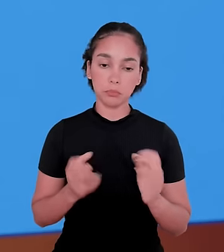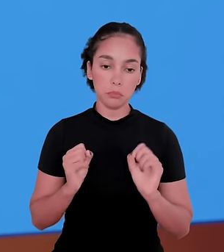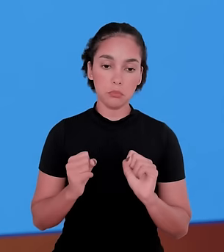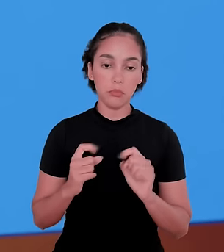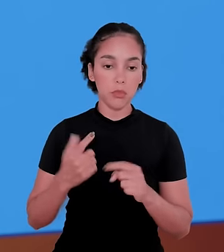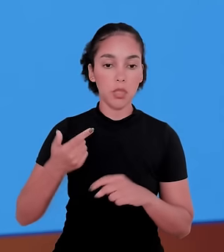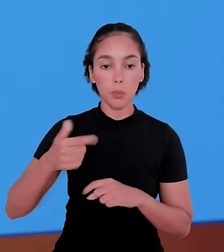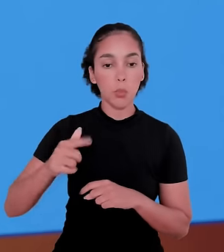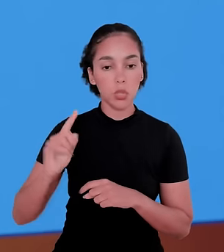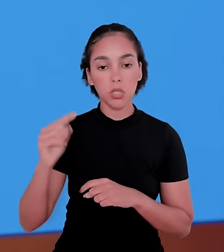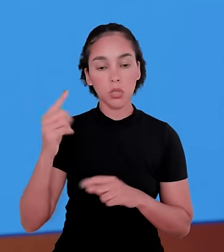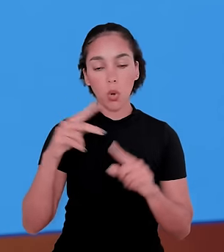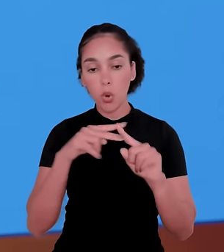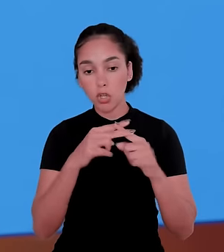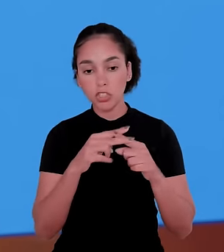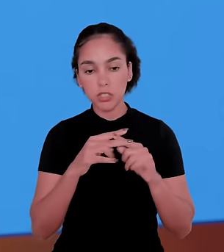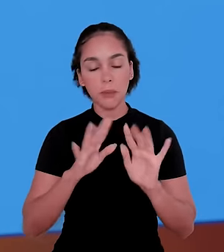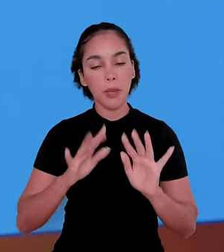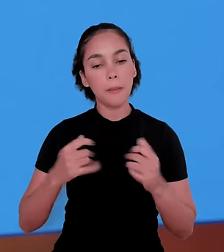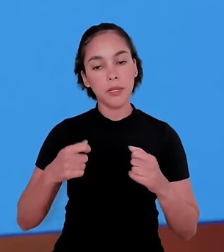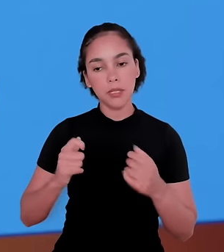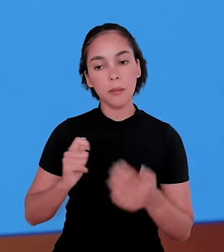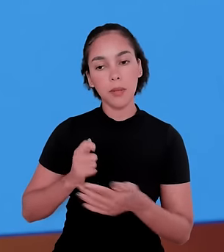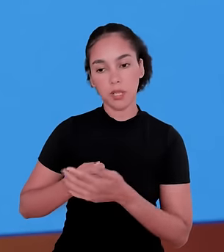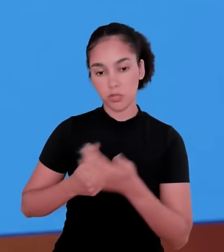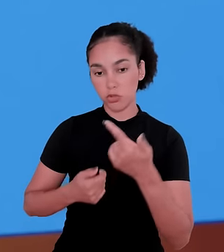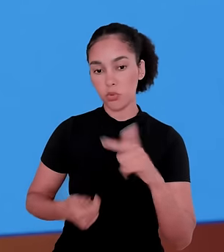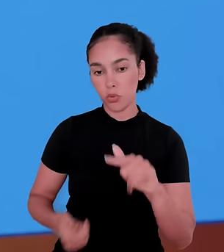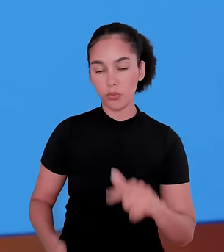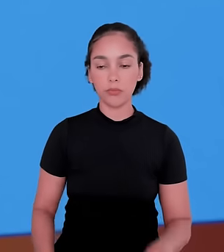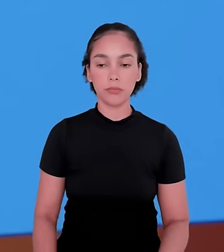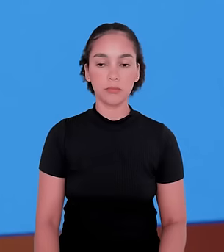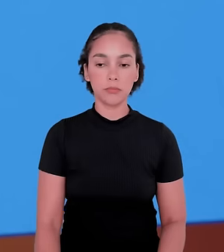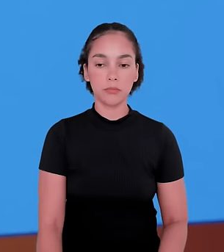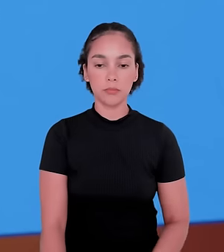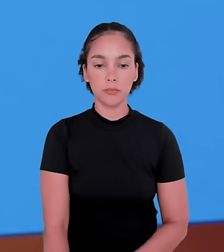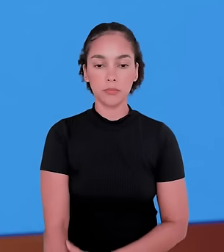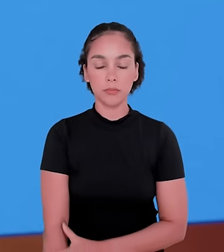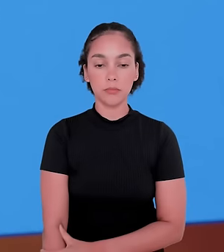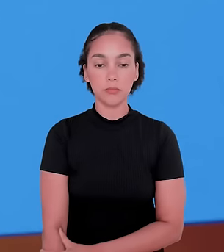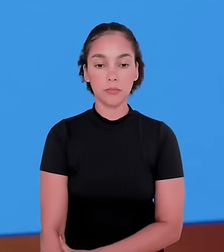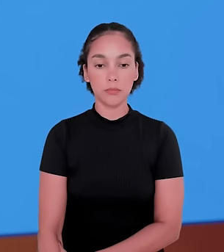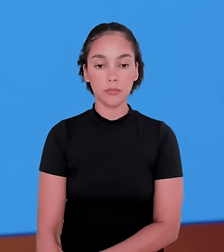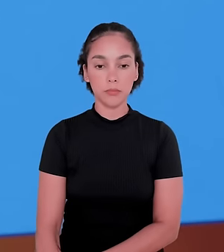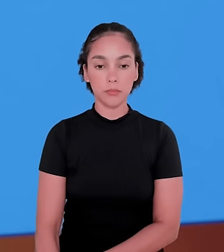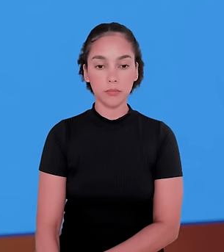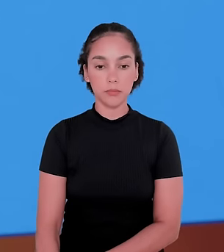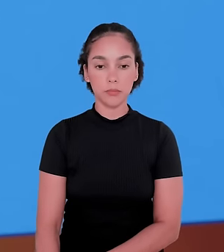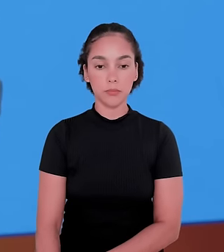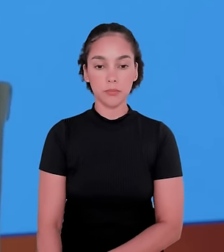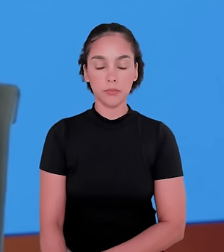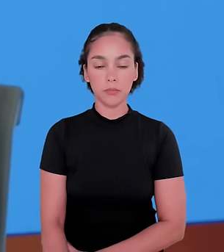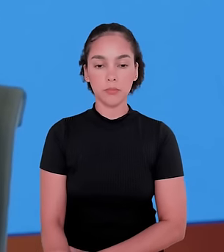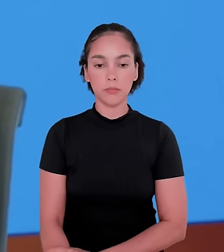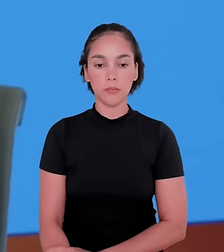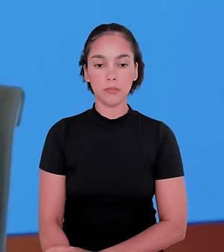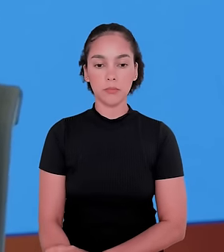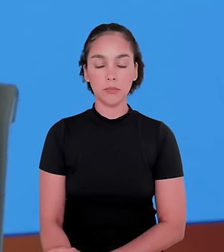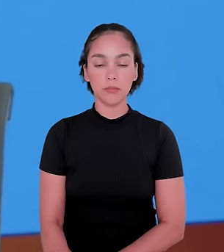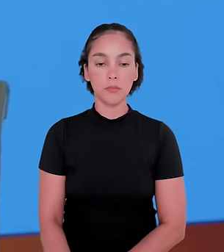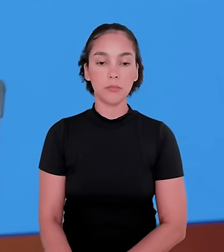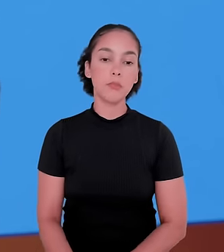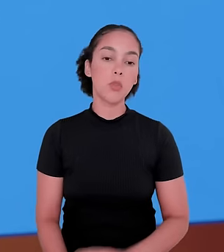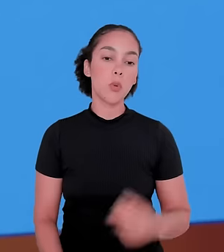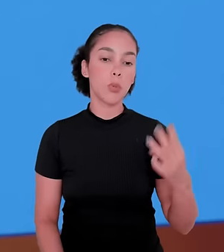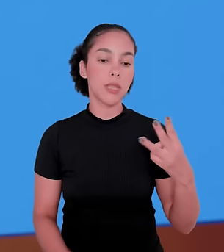depositar novamente gente corrigindo aquilo mas tem que fazer o depósito de novo né a marca é indeferida tá e um terceiro item que às vezes